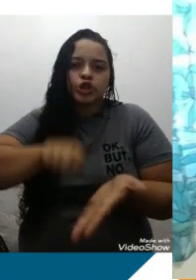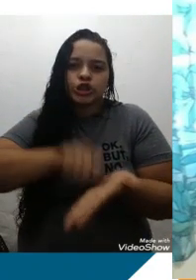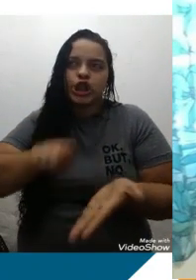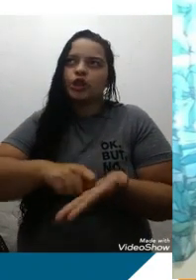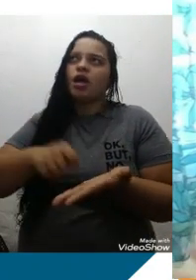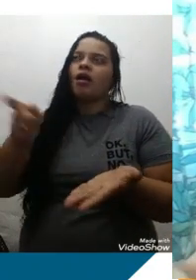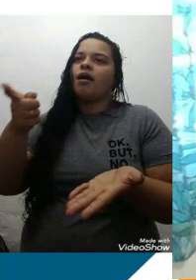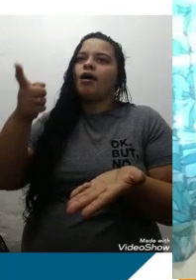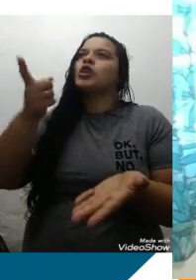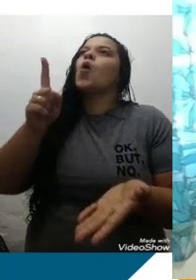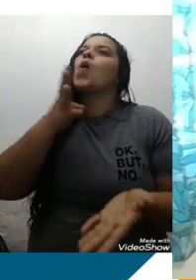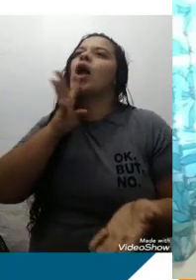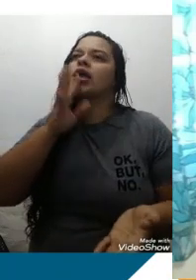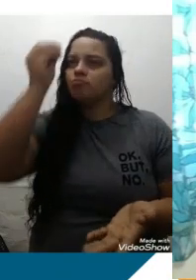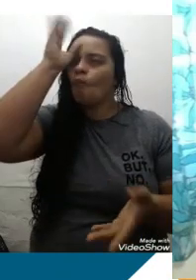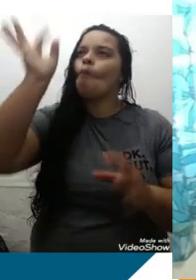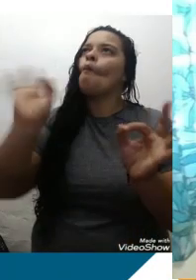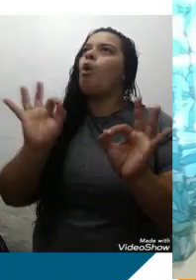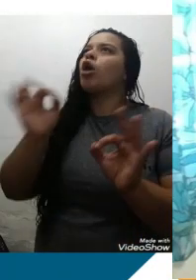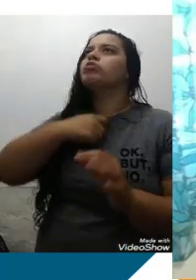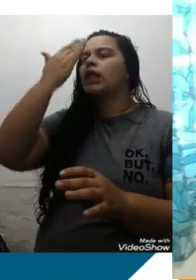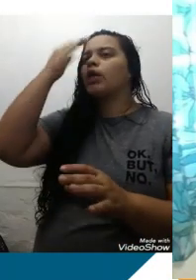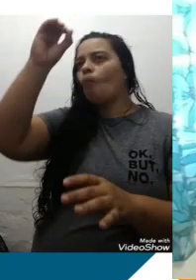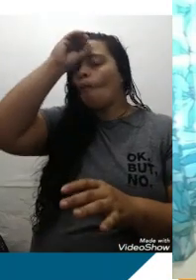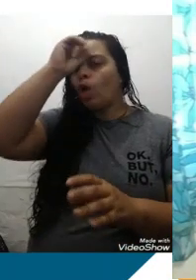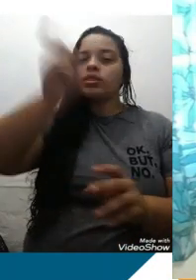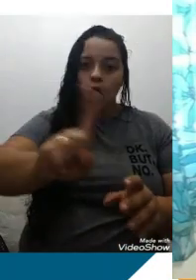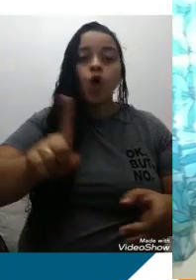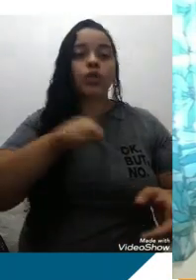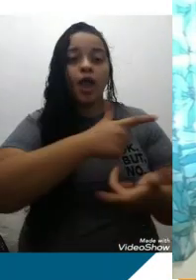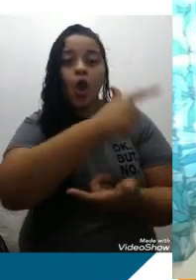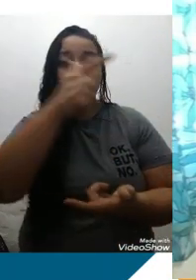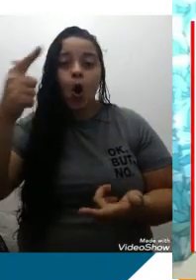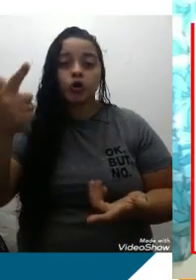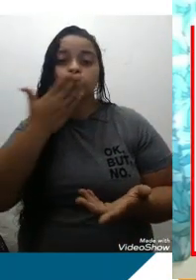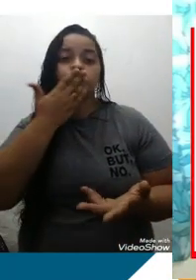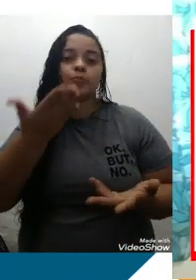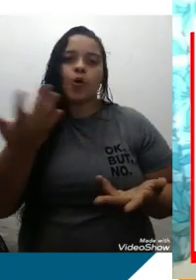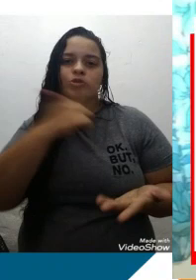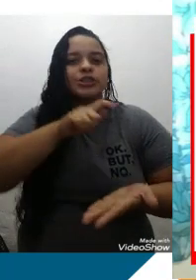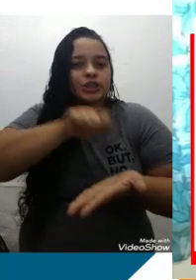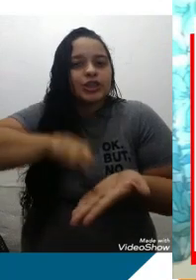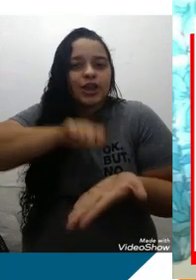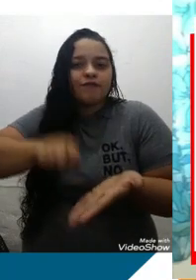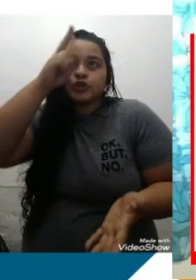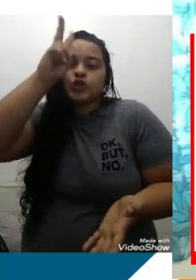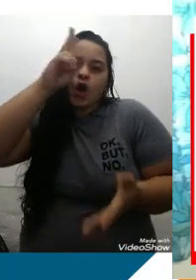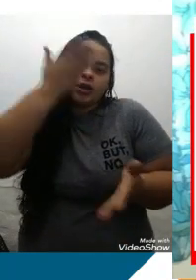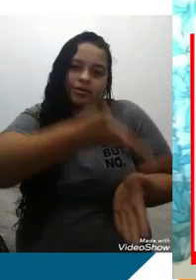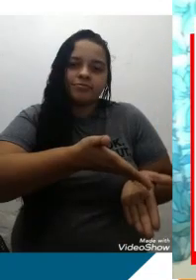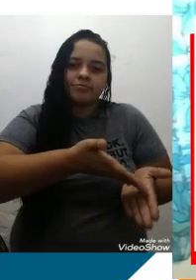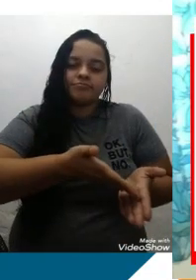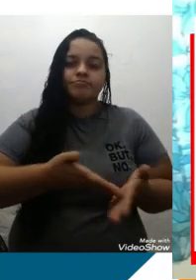sobre eles. A gente só vai ter que buscar outros caminhos para conhecer essa história. E que no caso desses